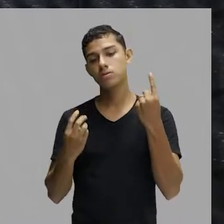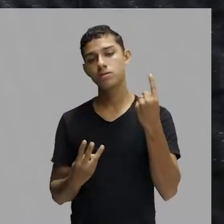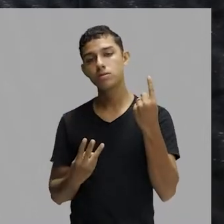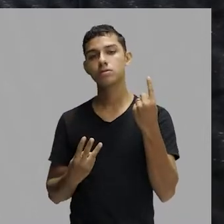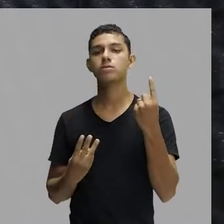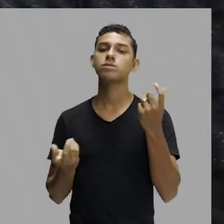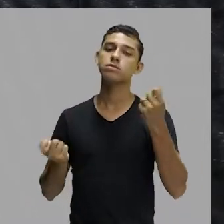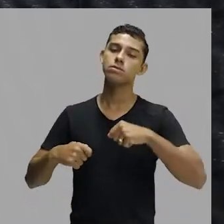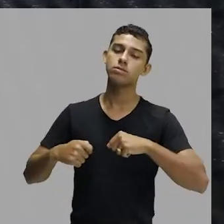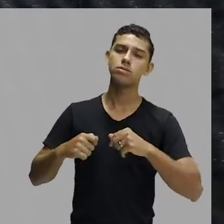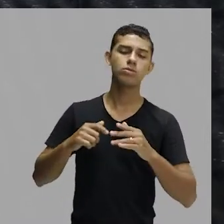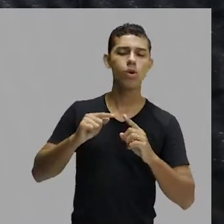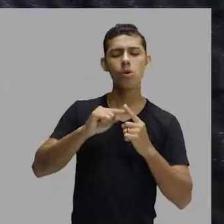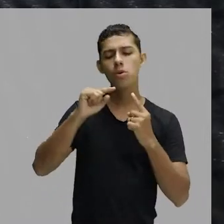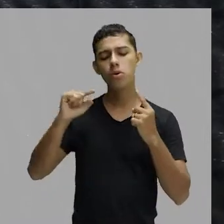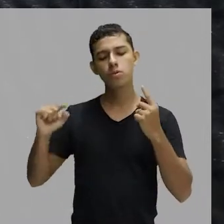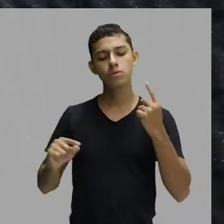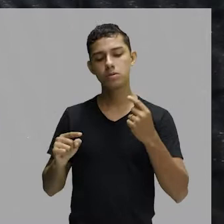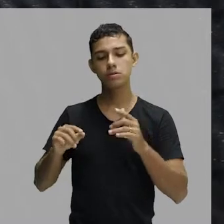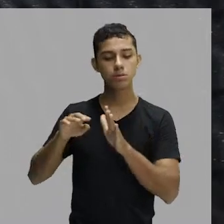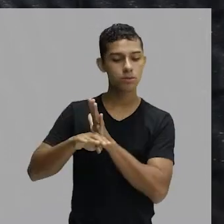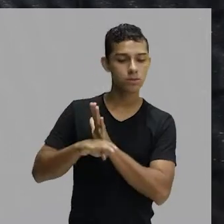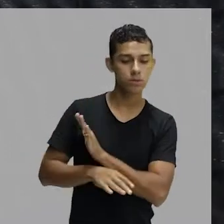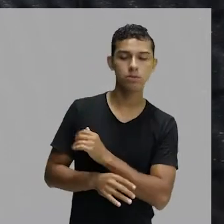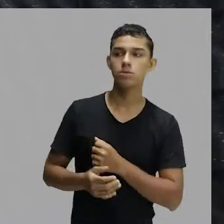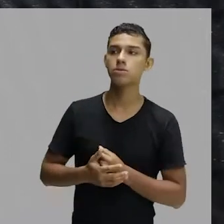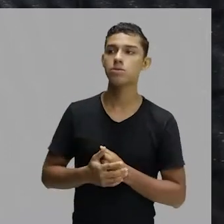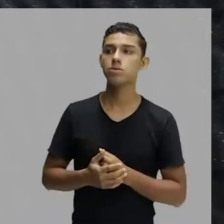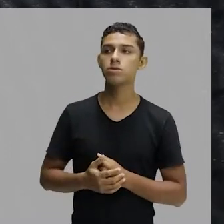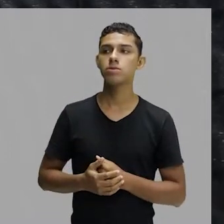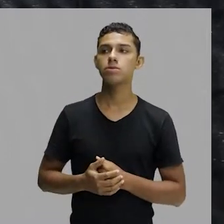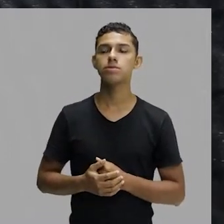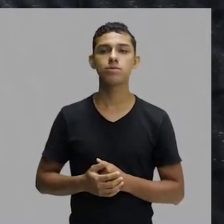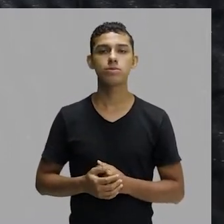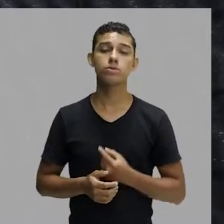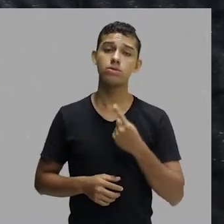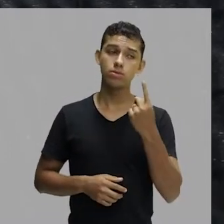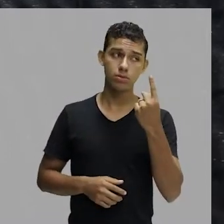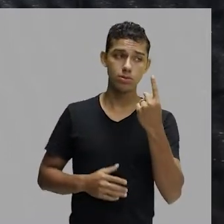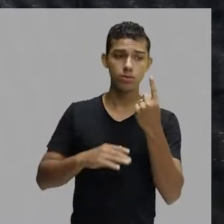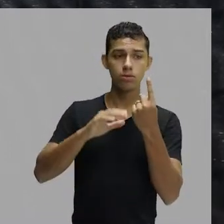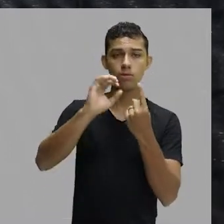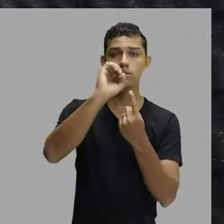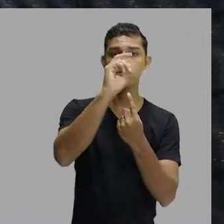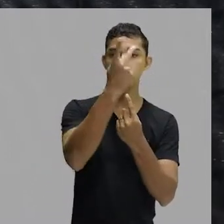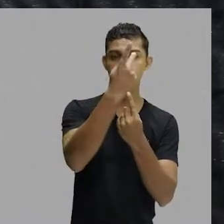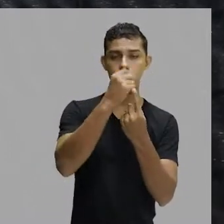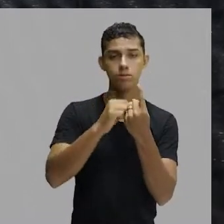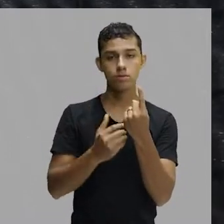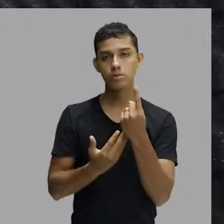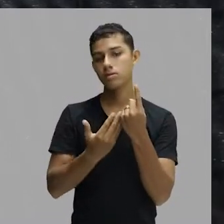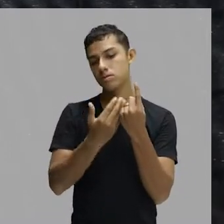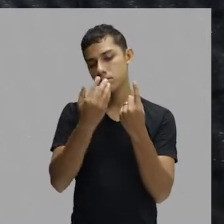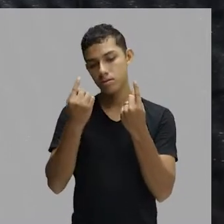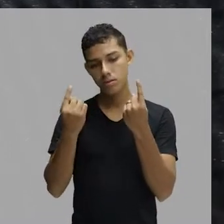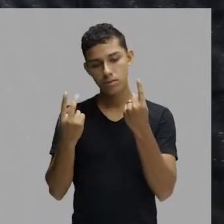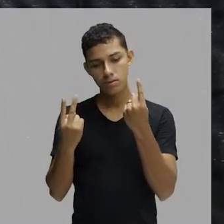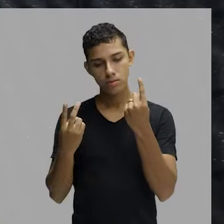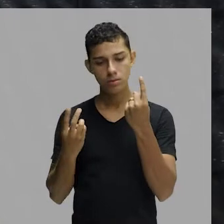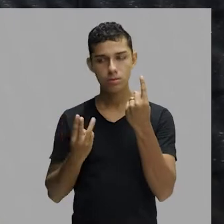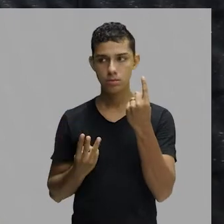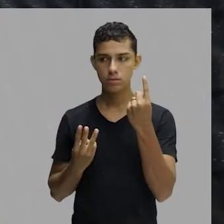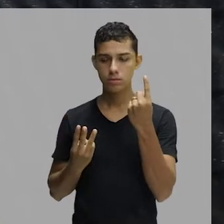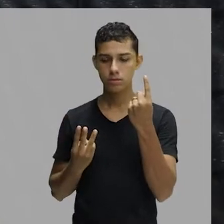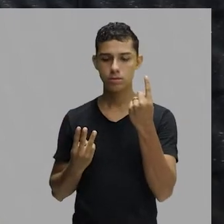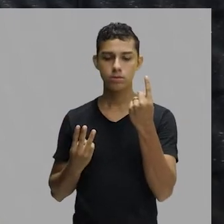sentido que resultar nos menores números possíveis. Então, definir aqui esse como carbono 1 e se eu seguir no